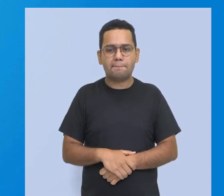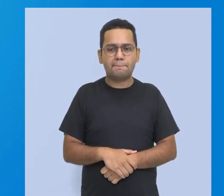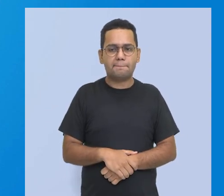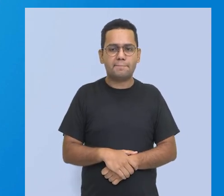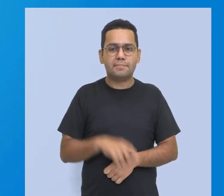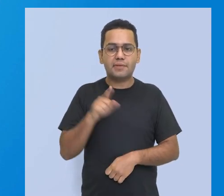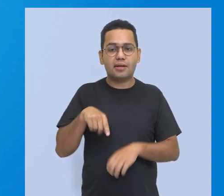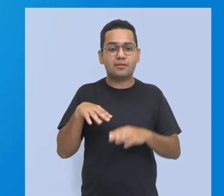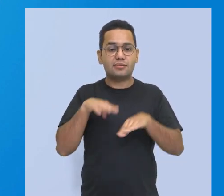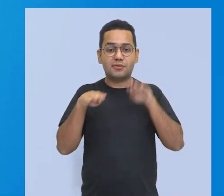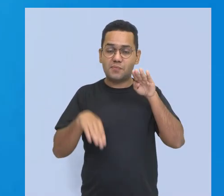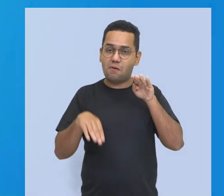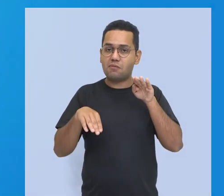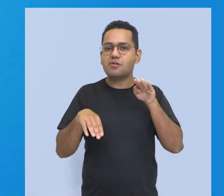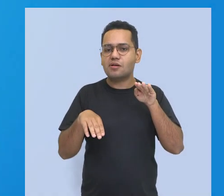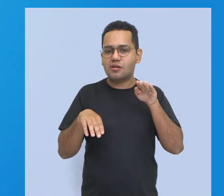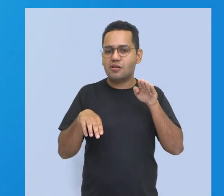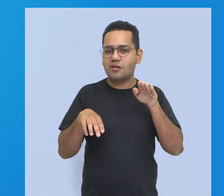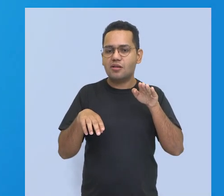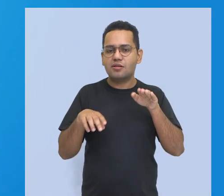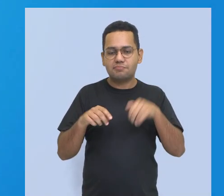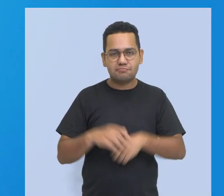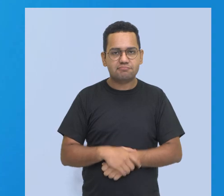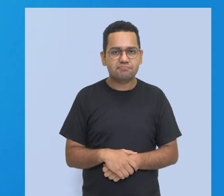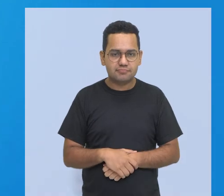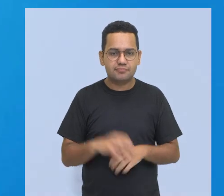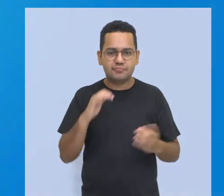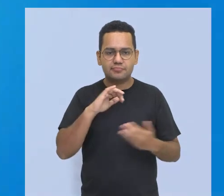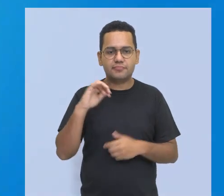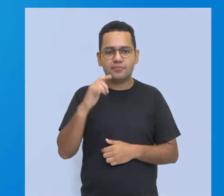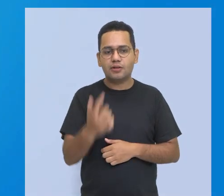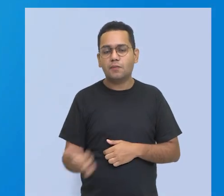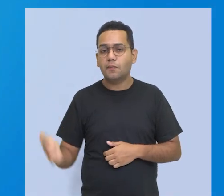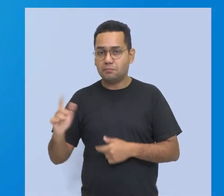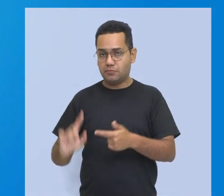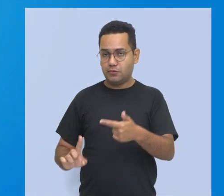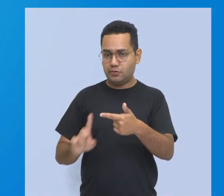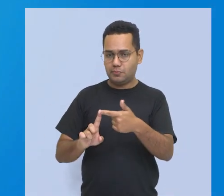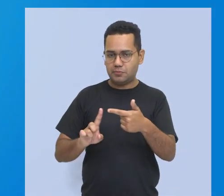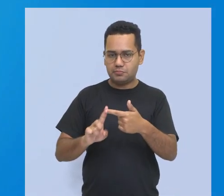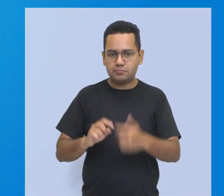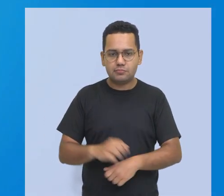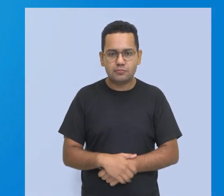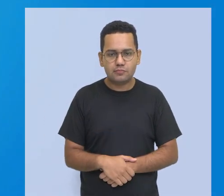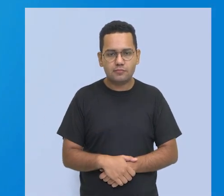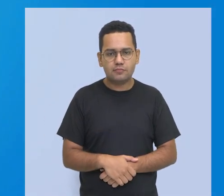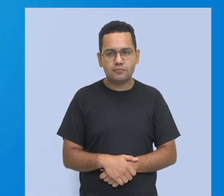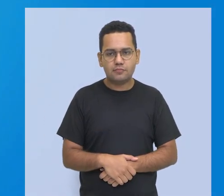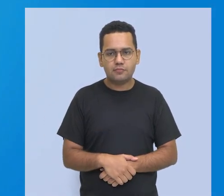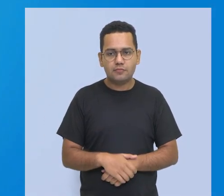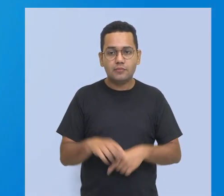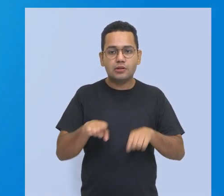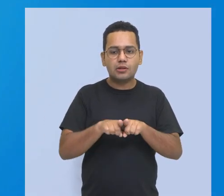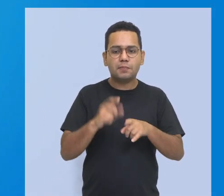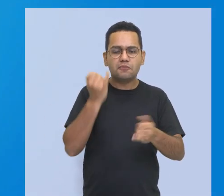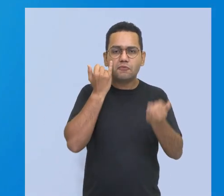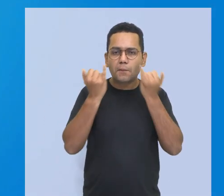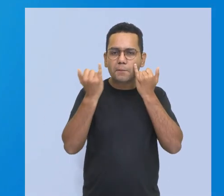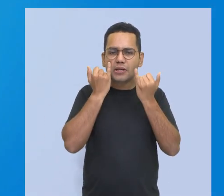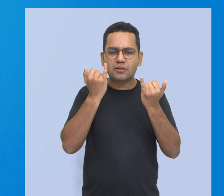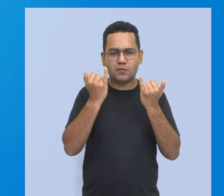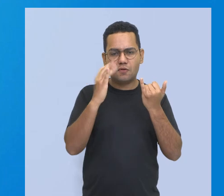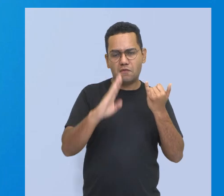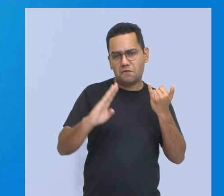questão de desigualdade de acesso. O nosso ponto 2, ele fala em relação à desinformação e fake